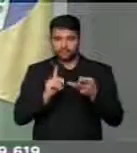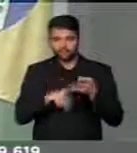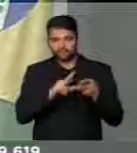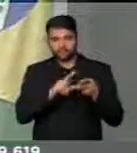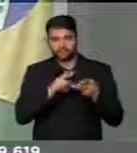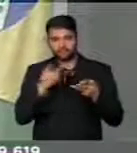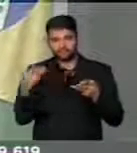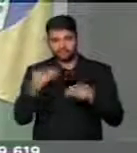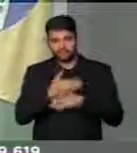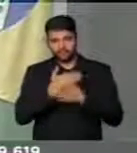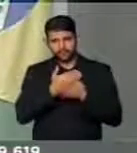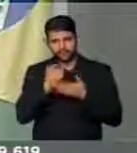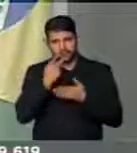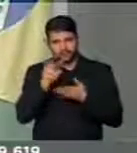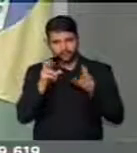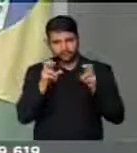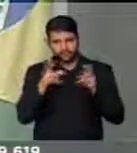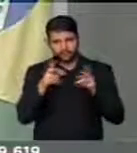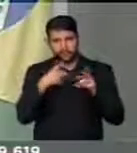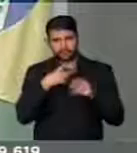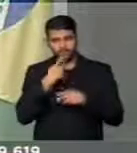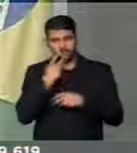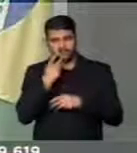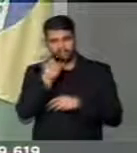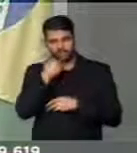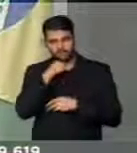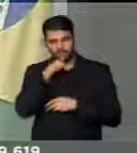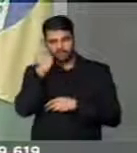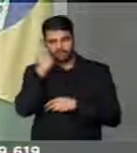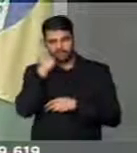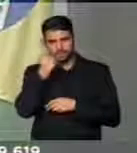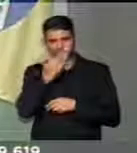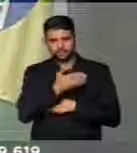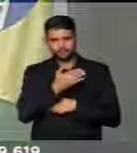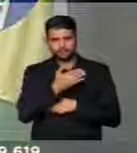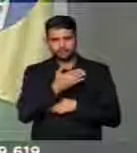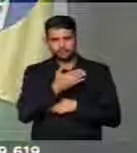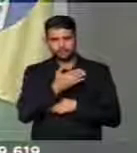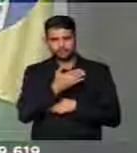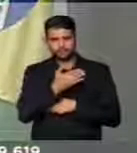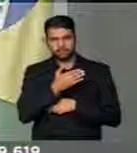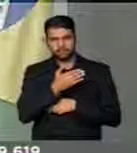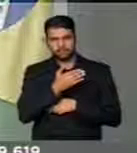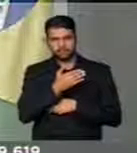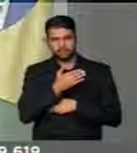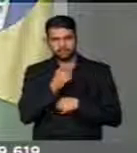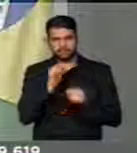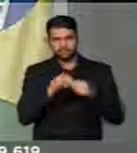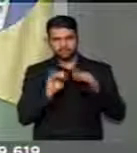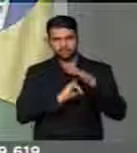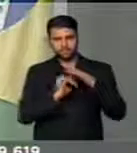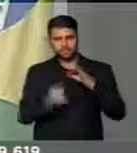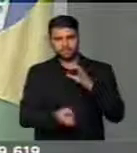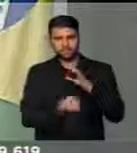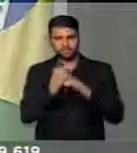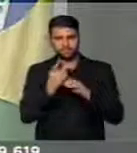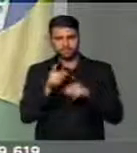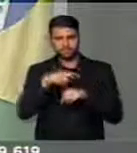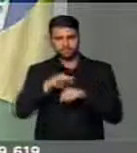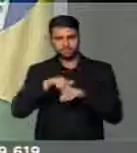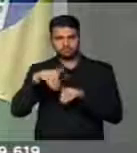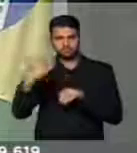vem falar de um assunto relacionado à mãe do senador, de uma fundação que ela abriu no